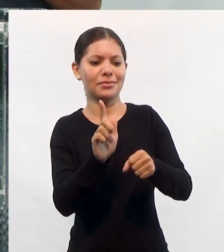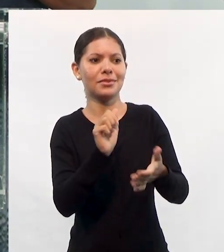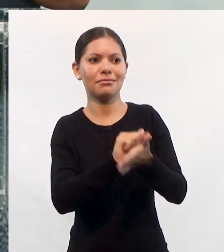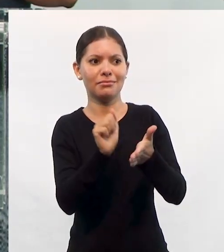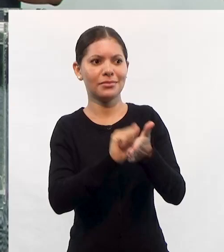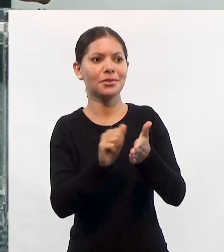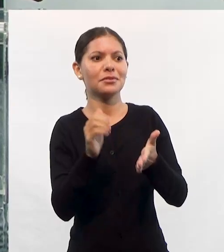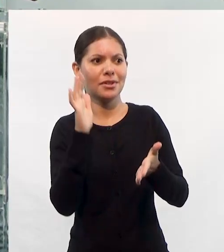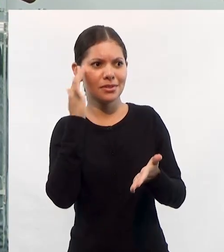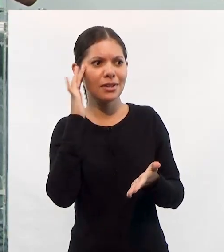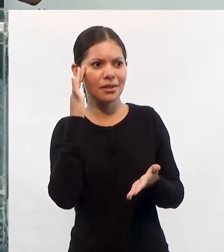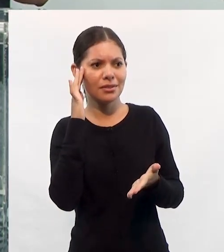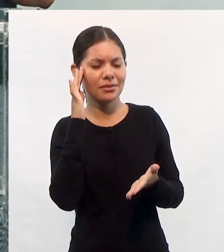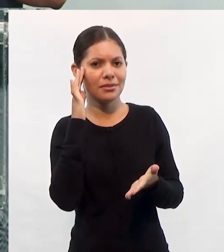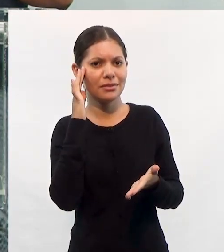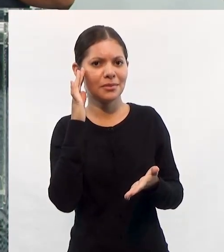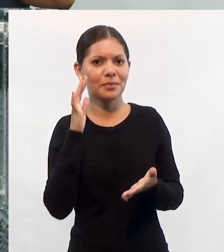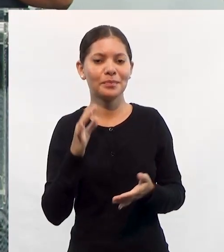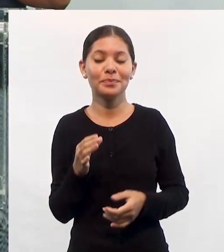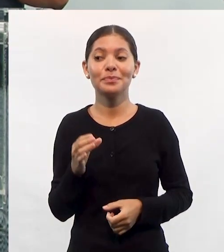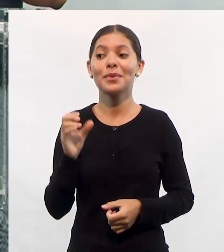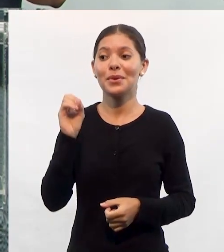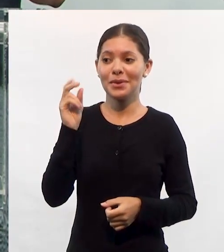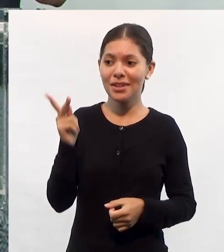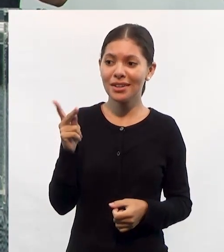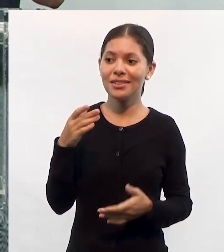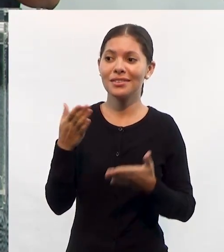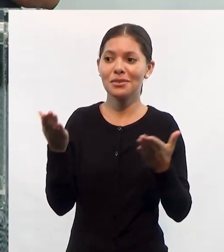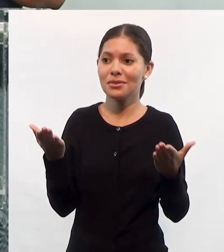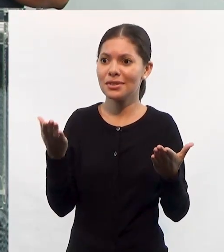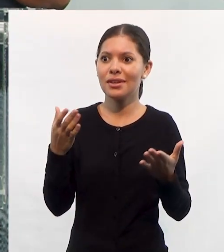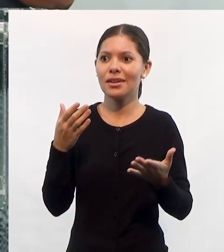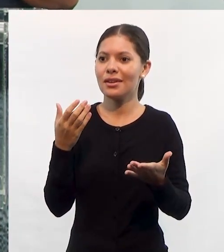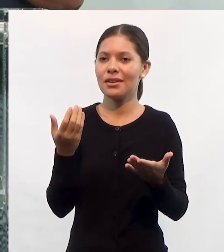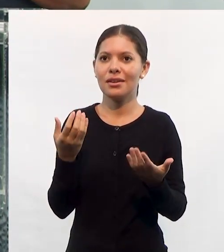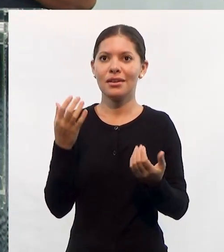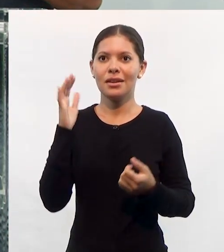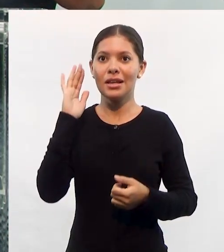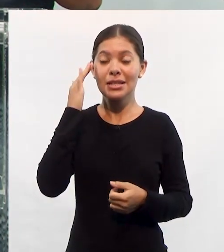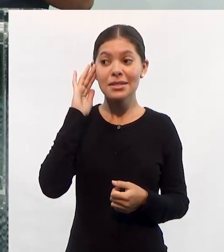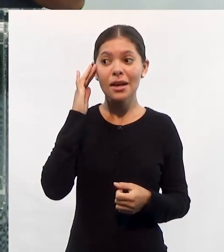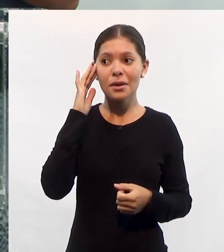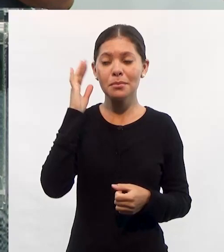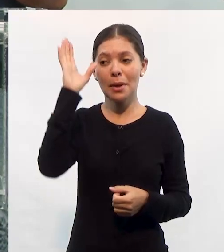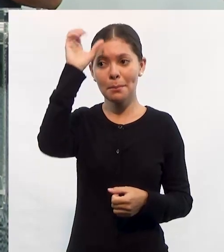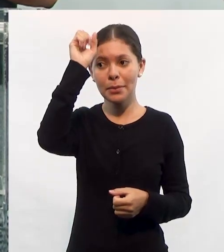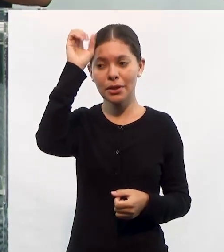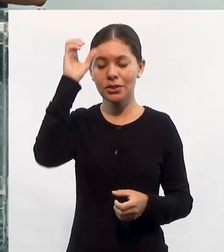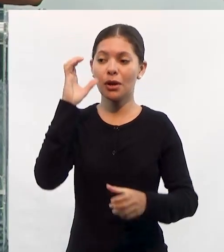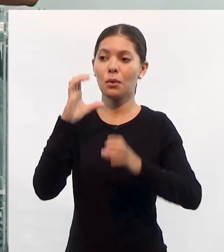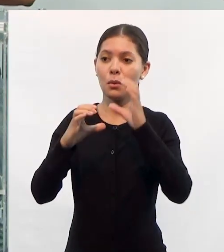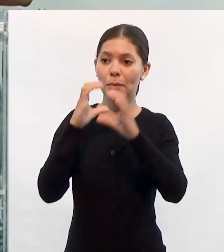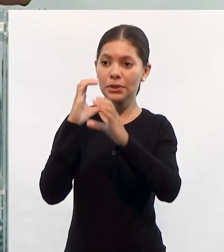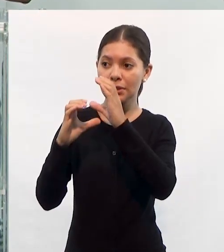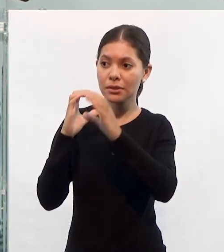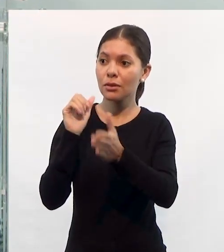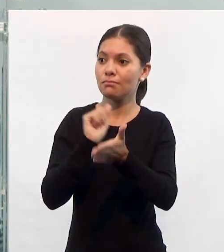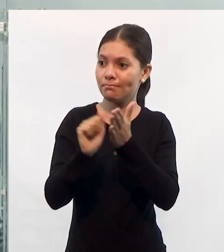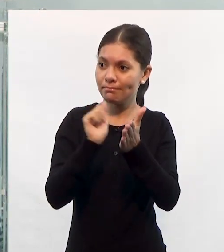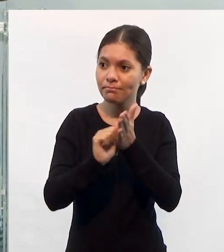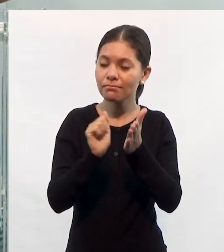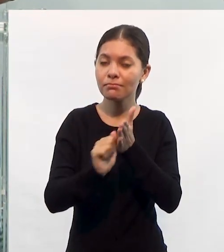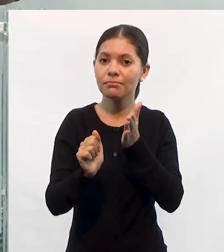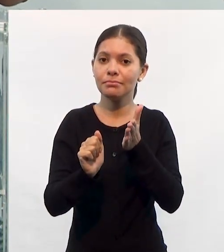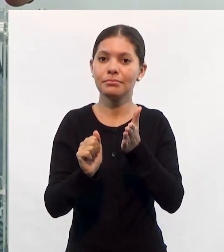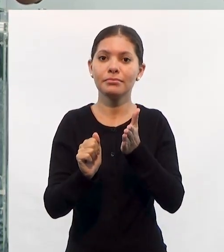escrever. Beleza. Então você domina uma tecnologia. A tecnologia da comunicação por